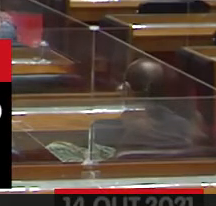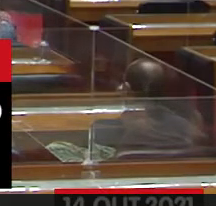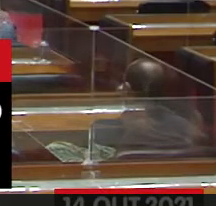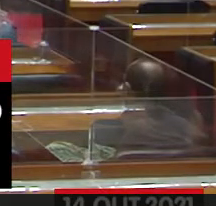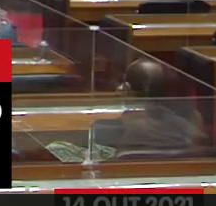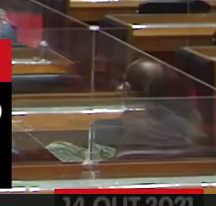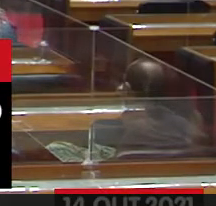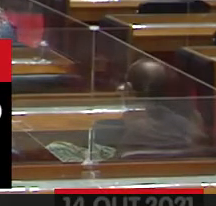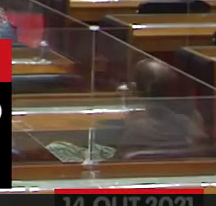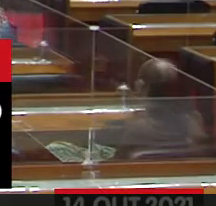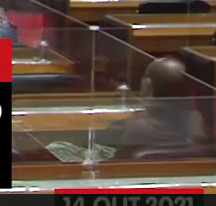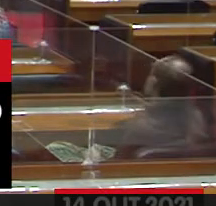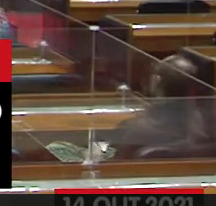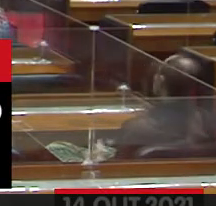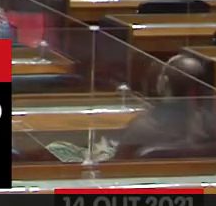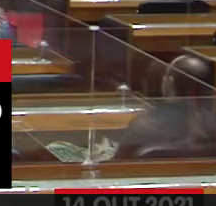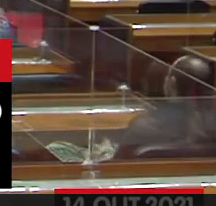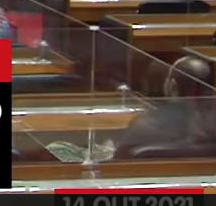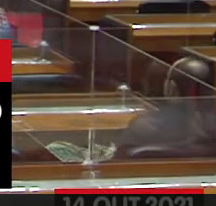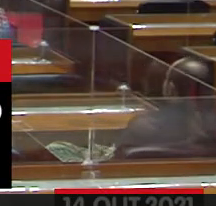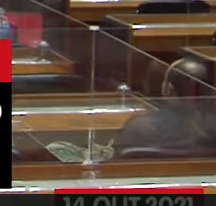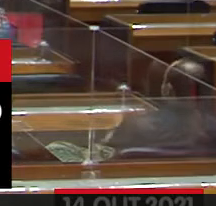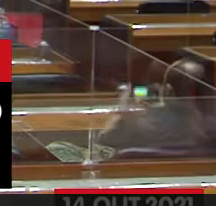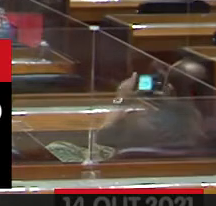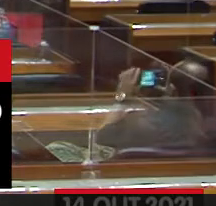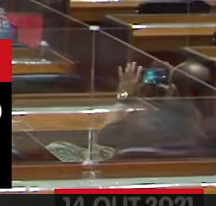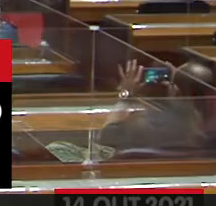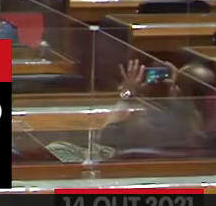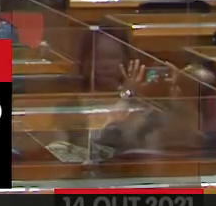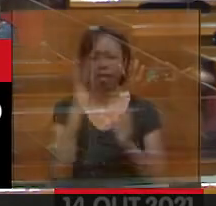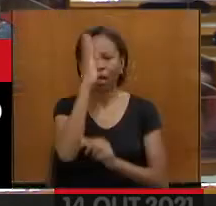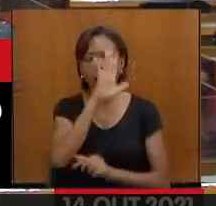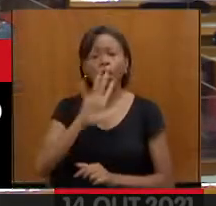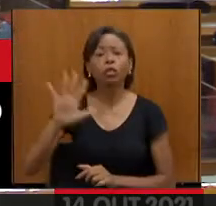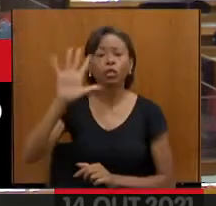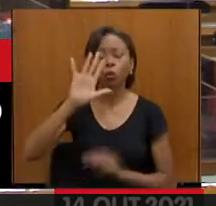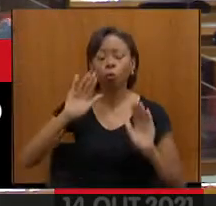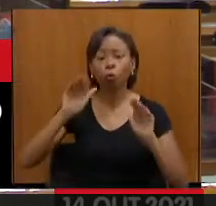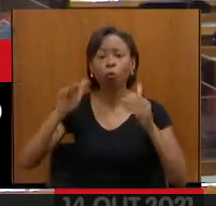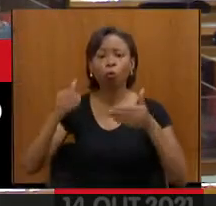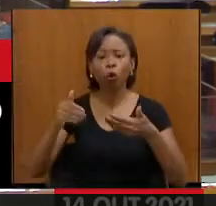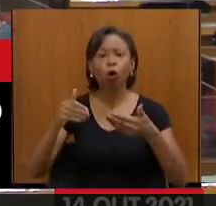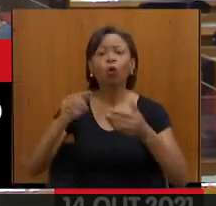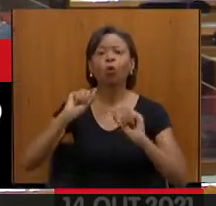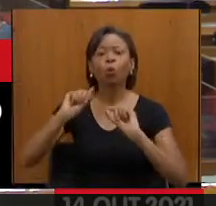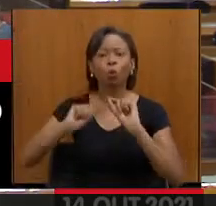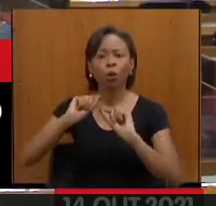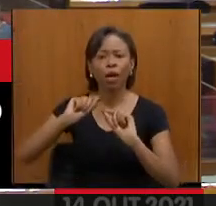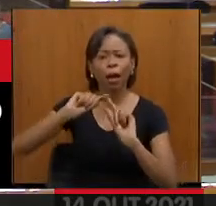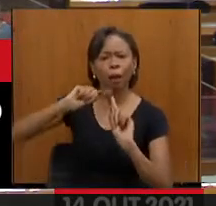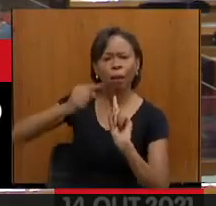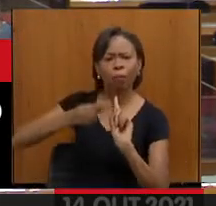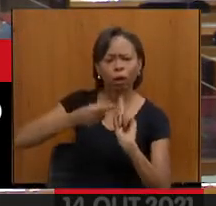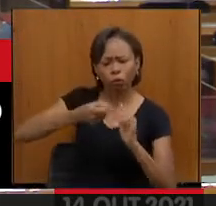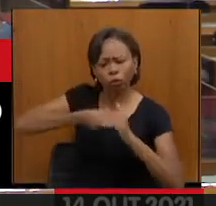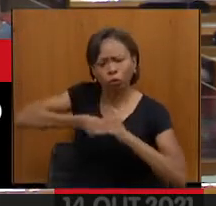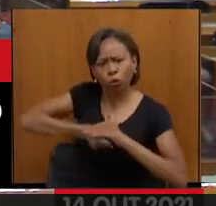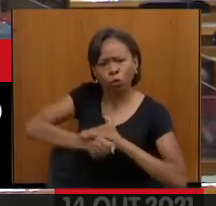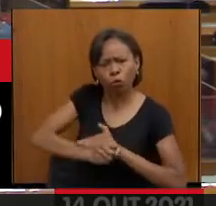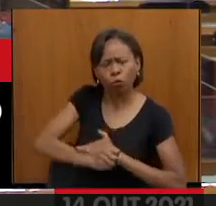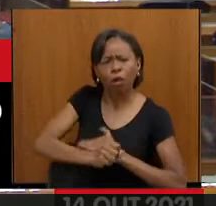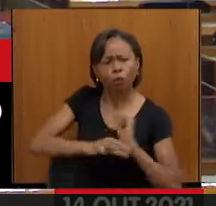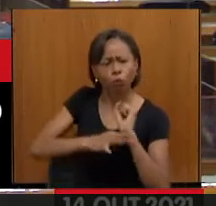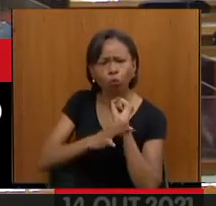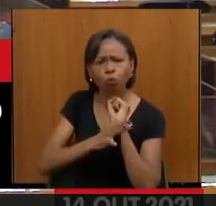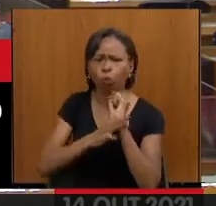seguro e respeitoso e pela redução da mortalidade maternal e neonatal. Vamos acompanhar. O compromisso de, dentro de